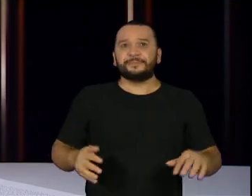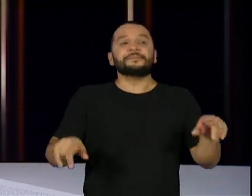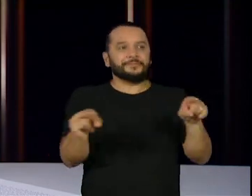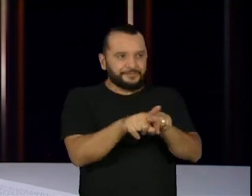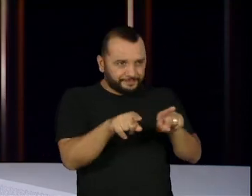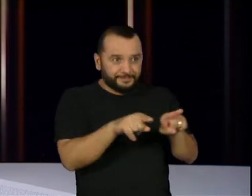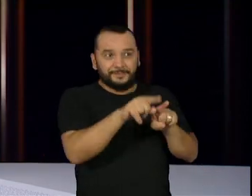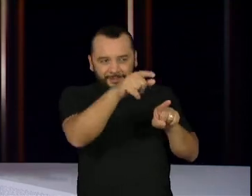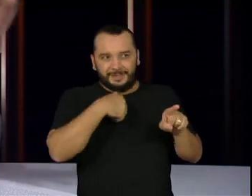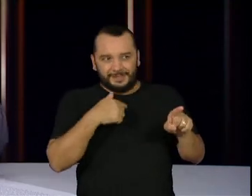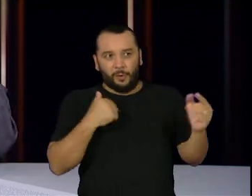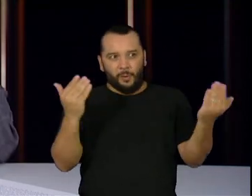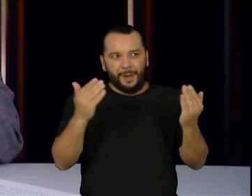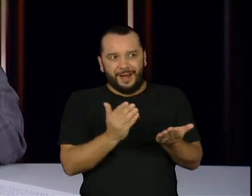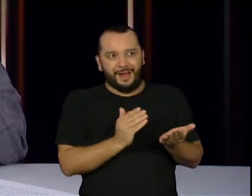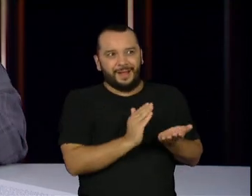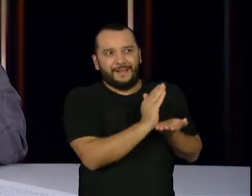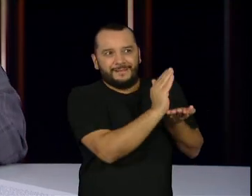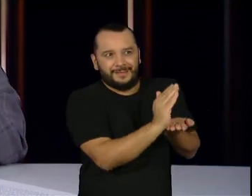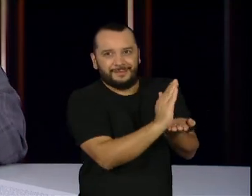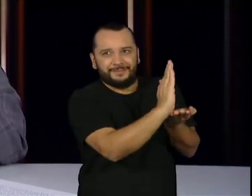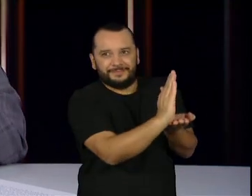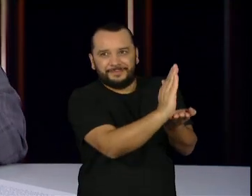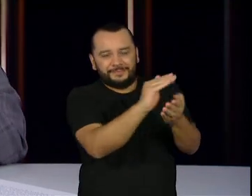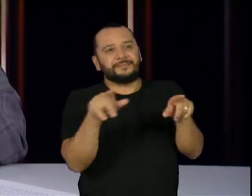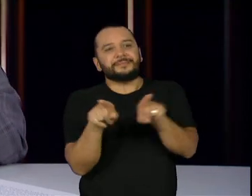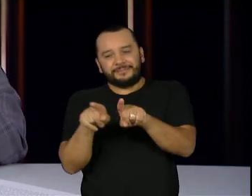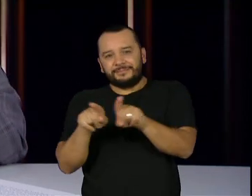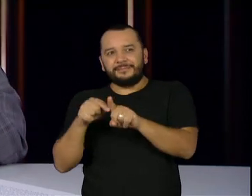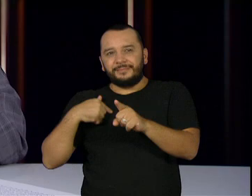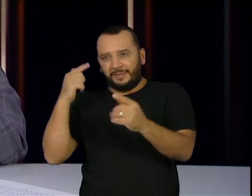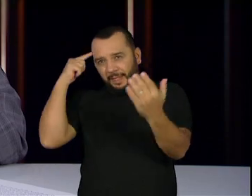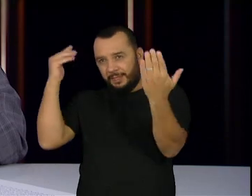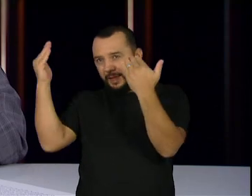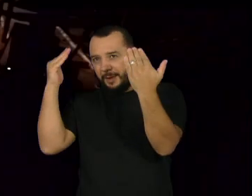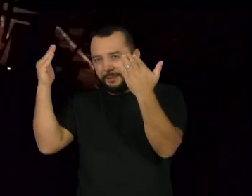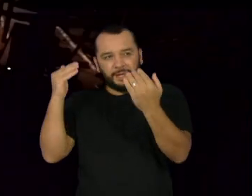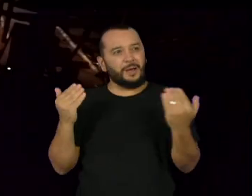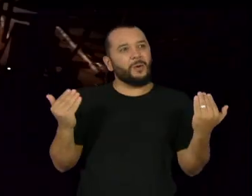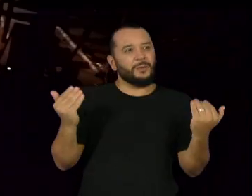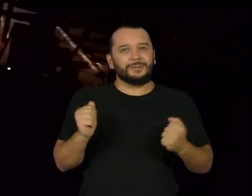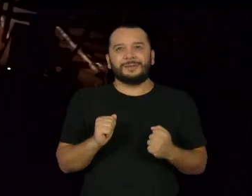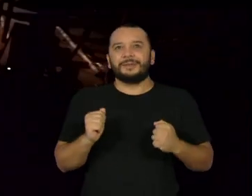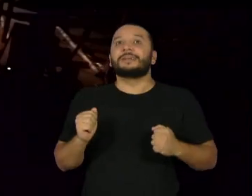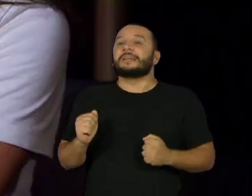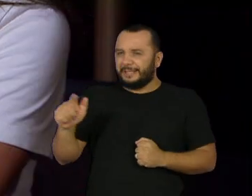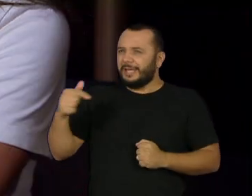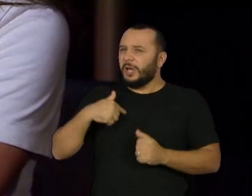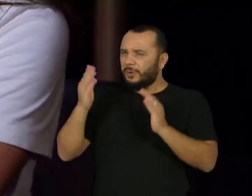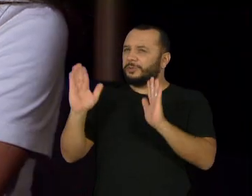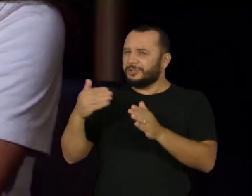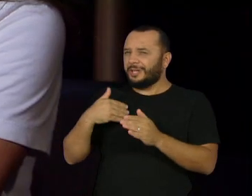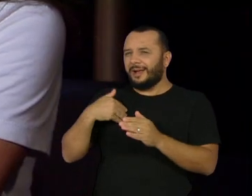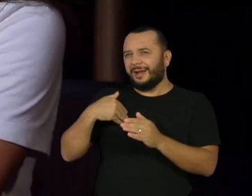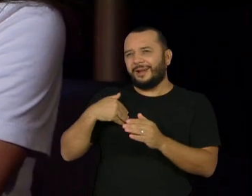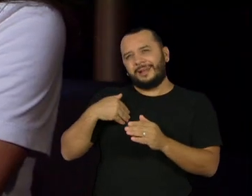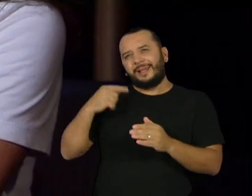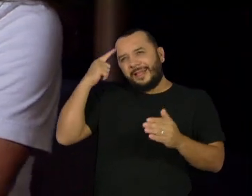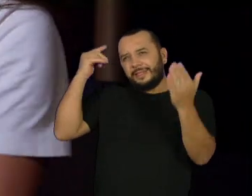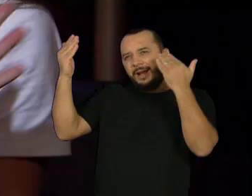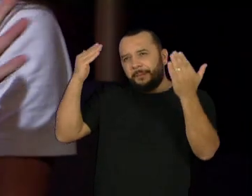navegação. Quanto tempo dura uma sessão de terapia na navegação? Eu fiz uma sessão em alto mar, durou 2